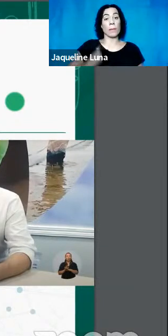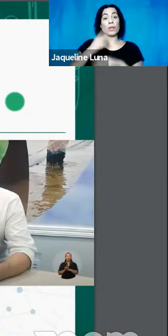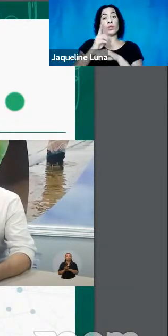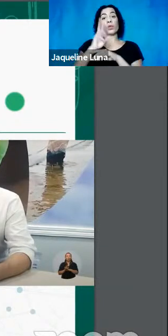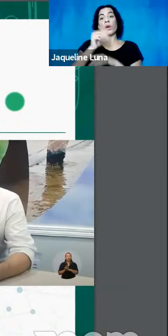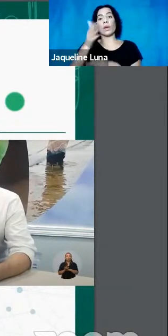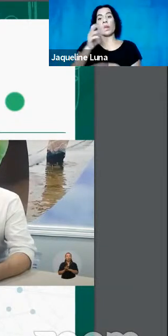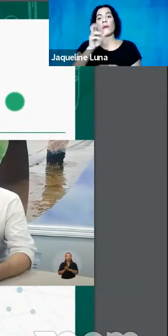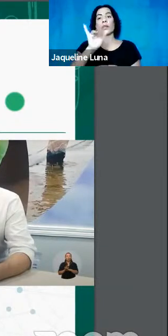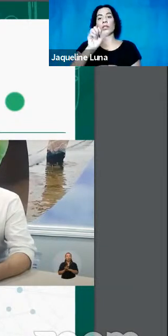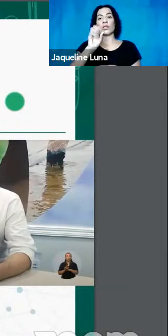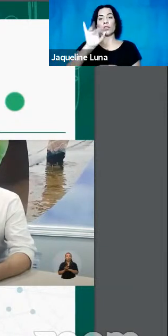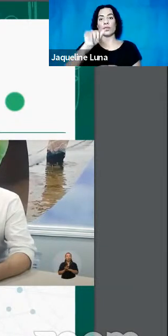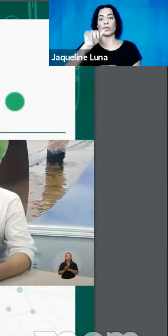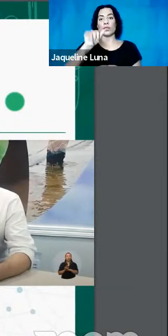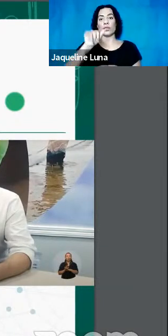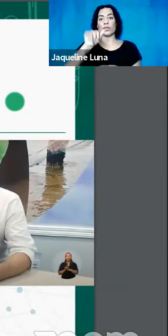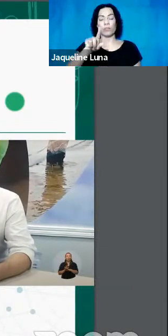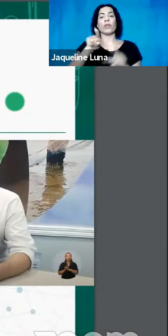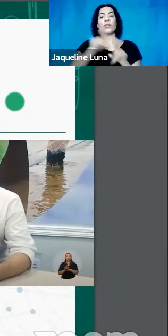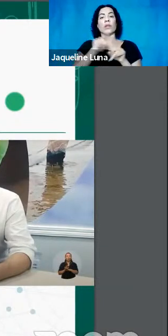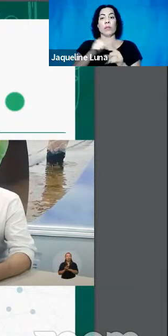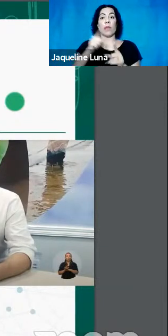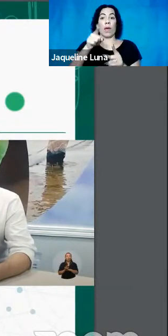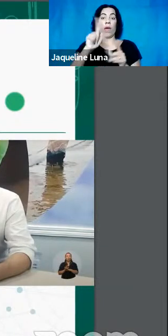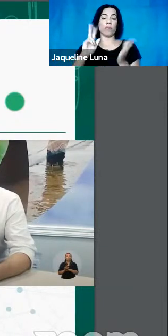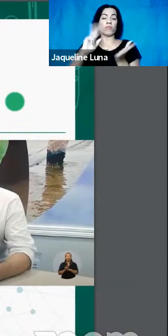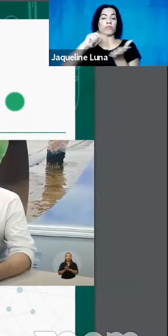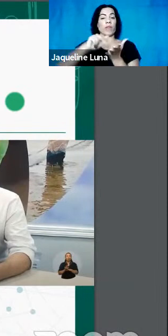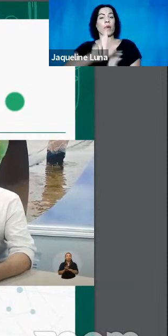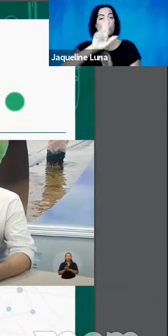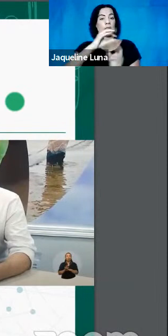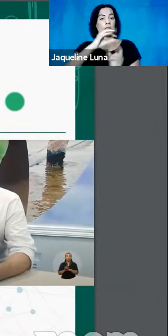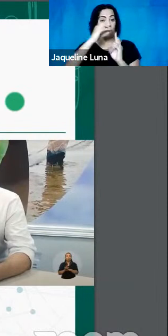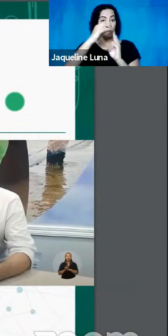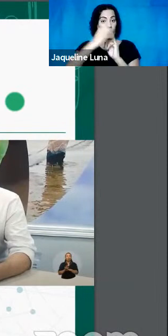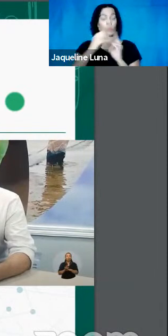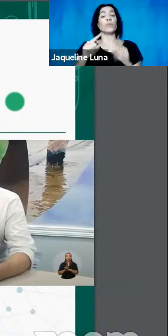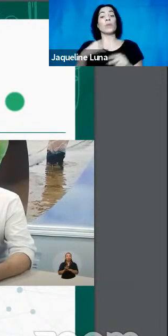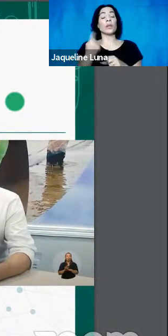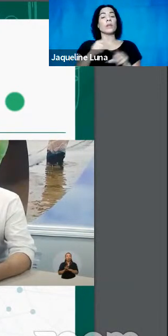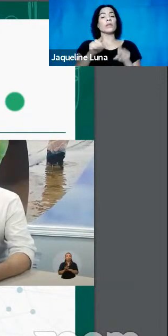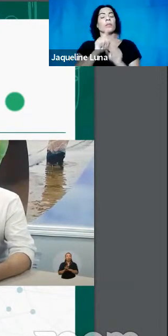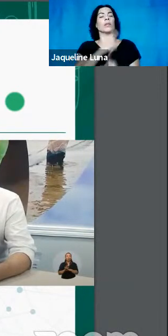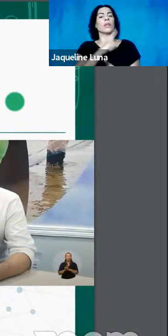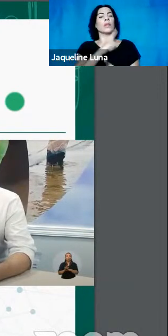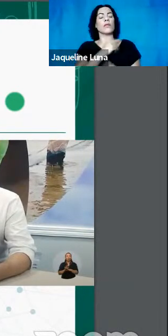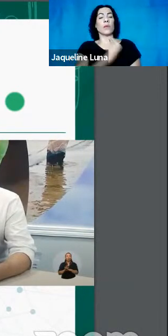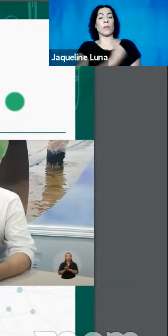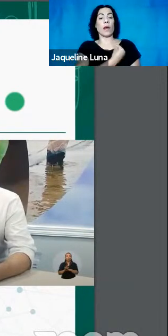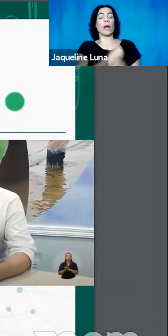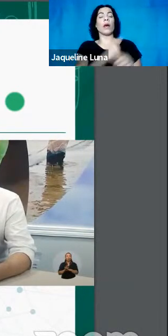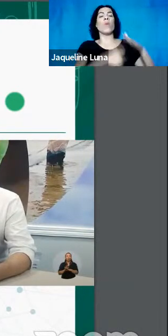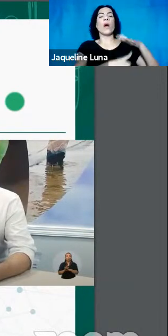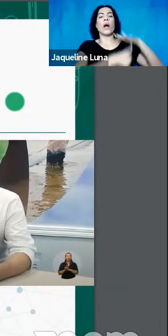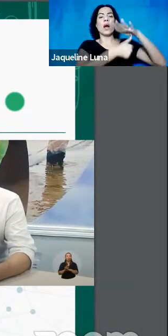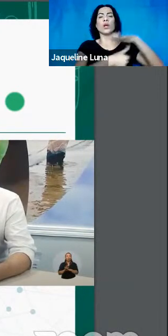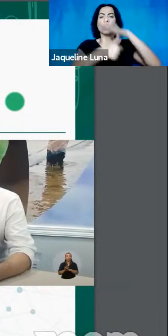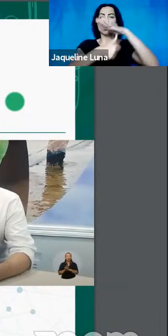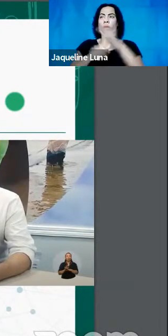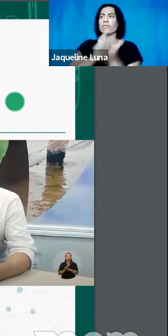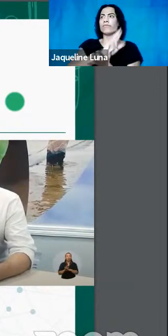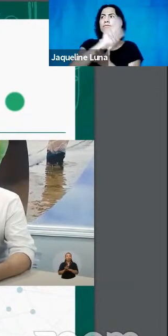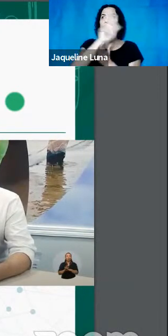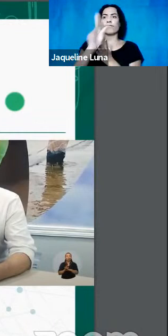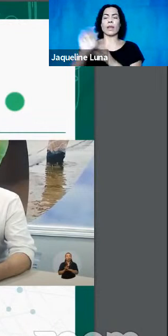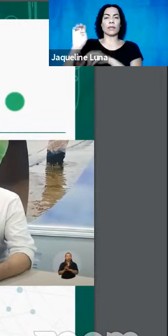Cristiane, brilhando com a presença aqui da Fiocruz. E a gente teve também participação de reitores de todos os estados, né? Também